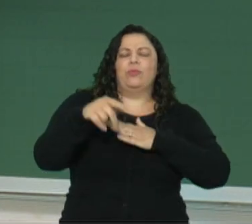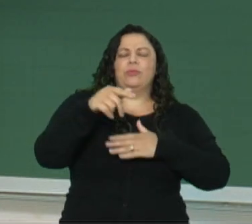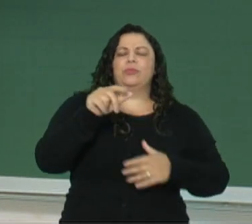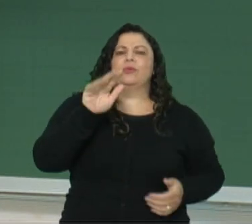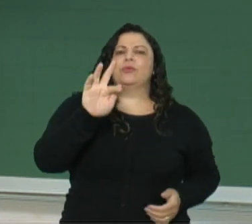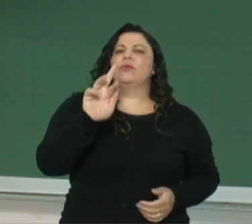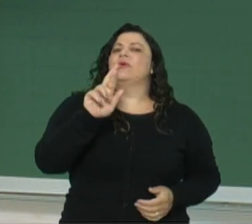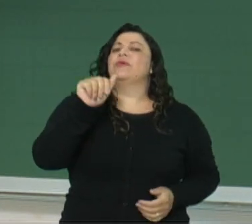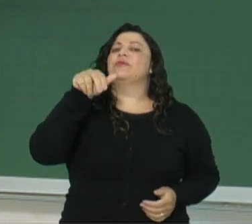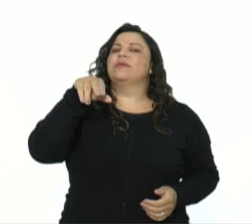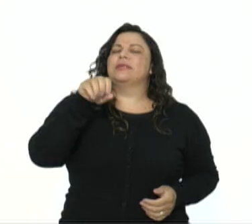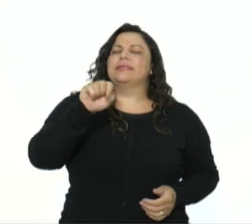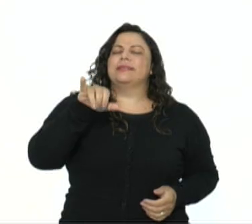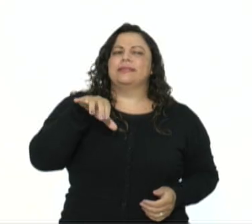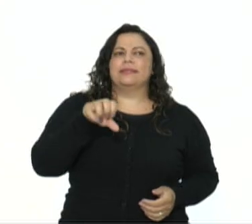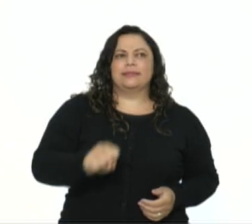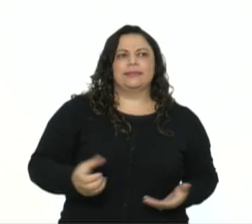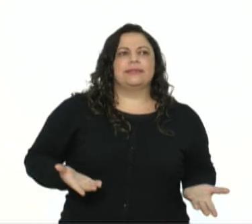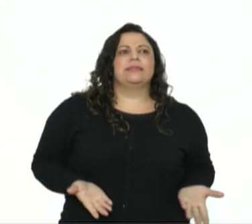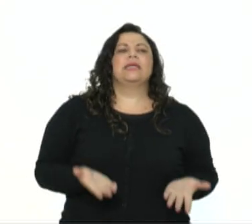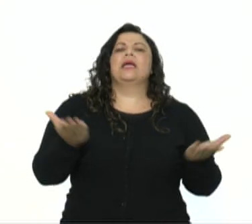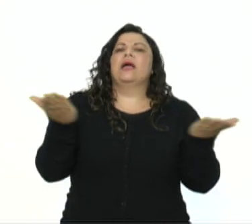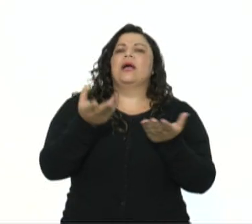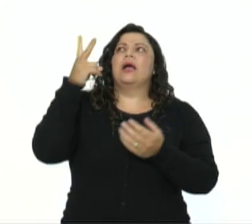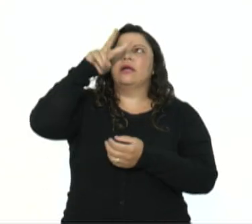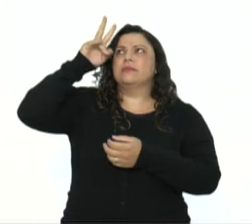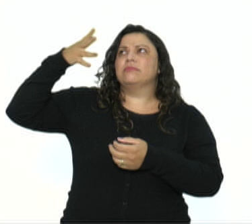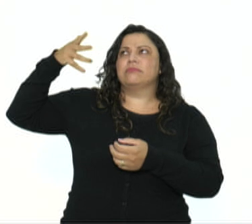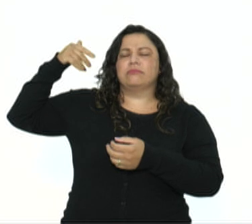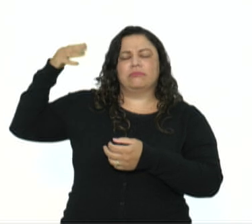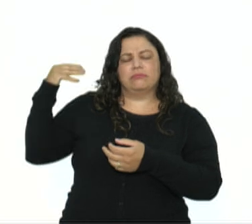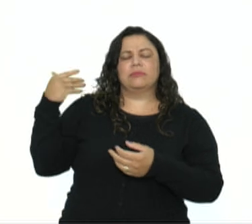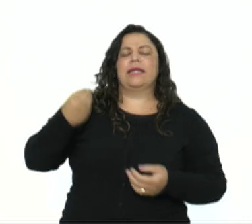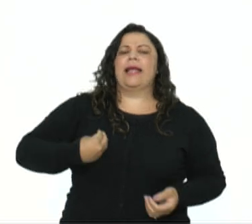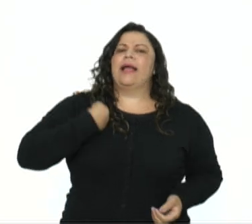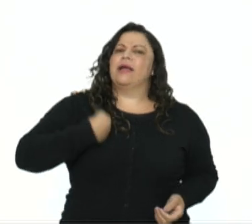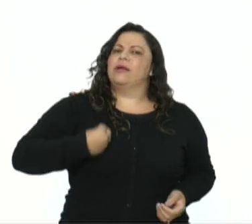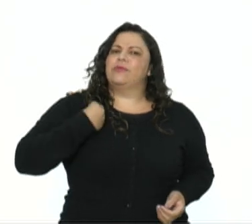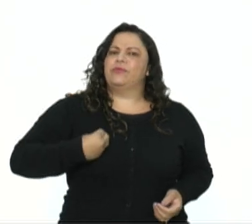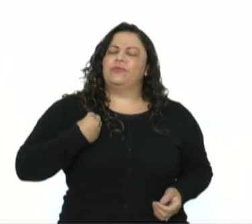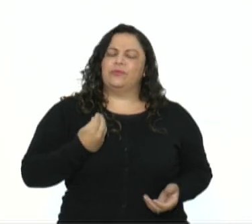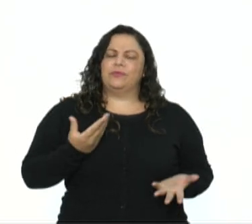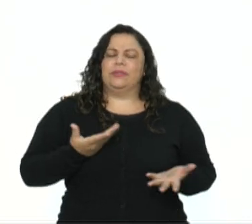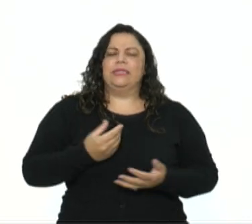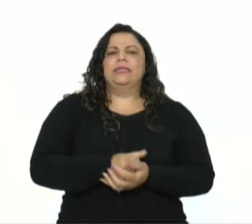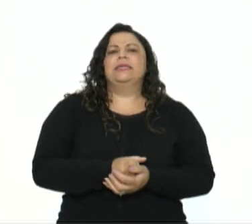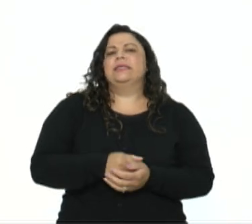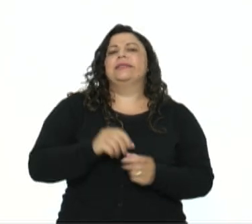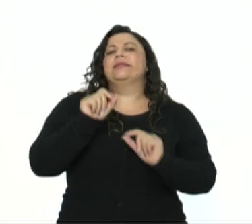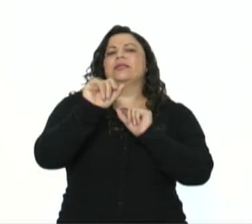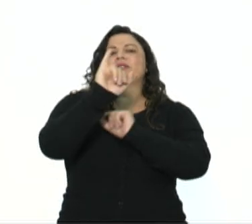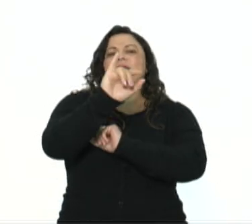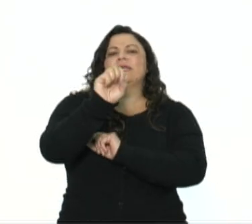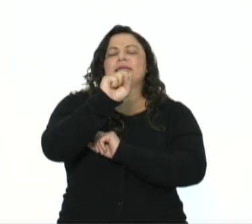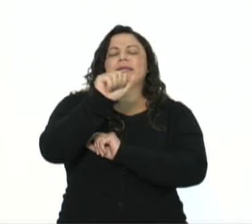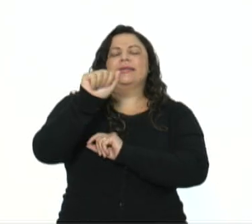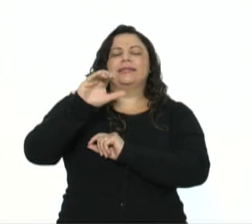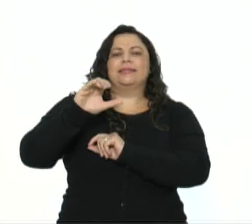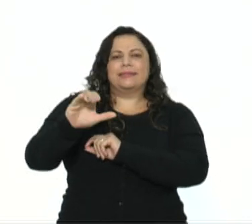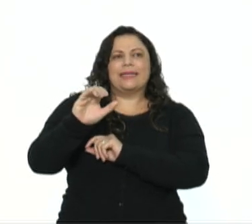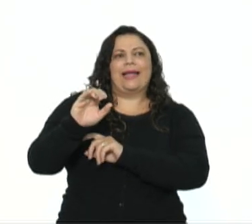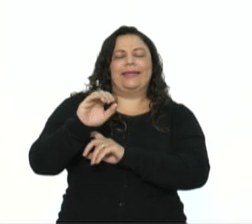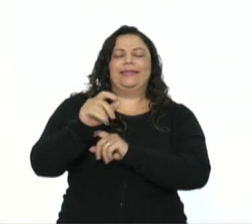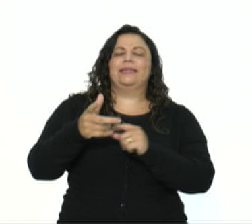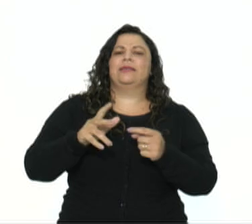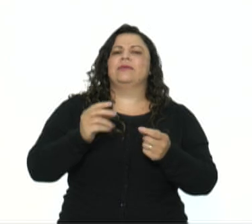aula vimos a vida e obra de Isaac Newton, o pai da física moderna e criador da